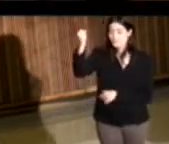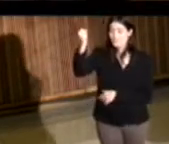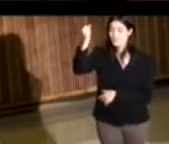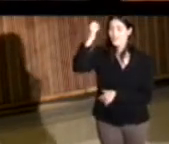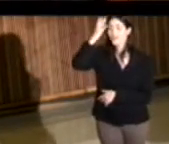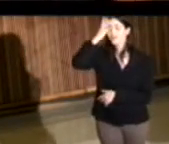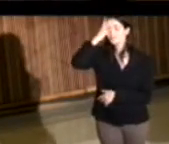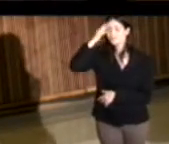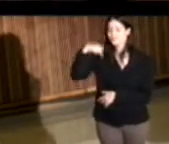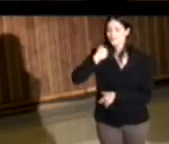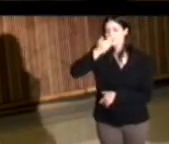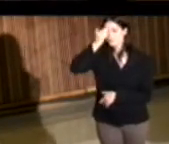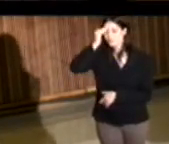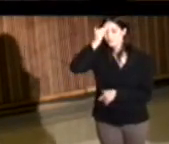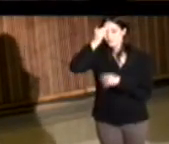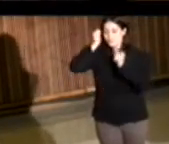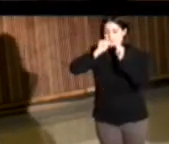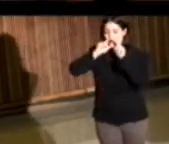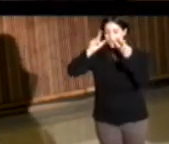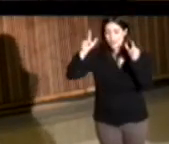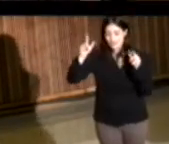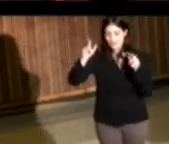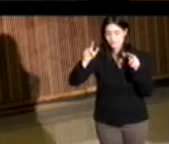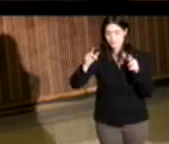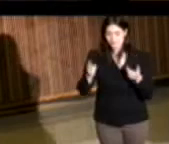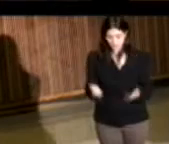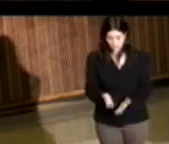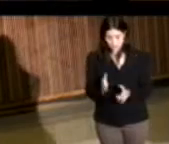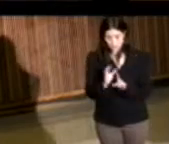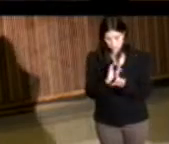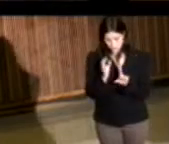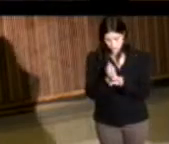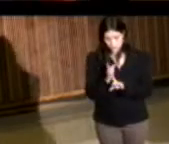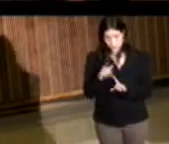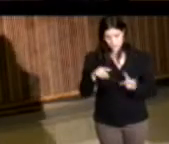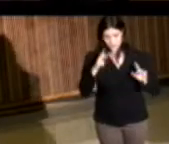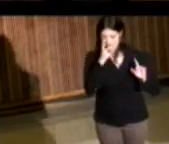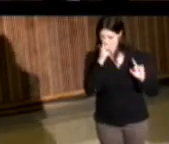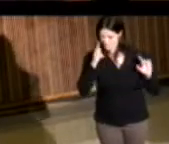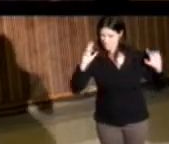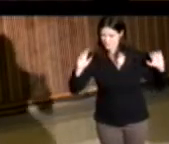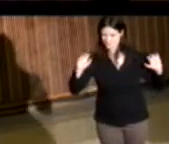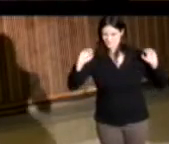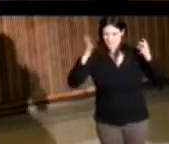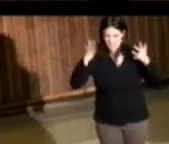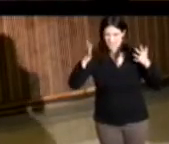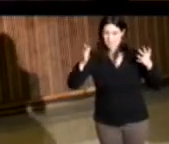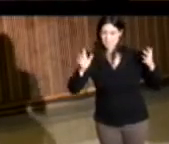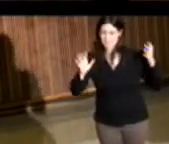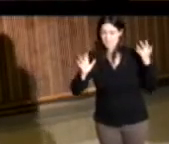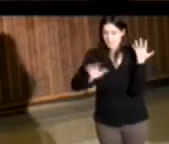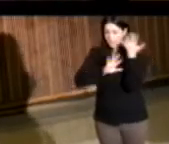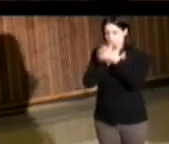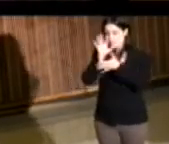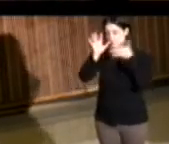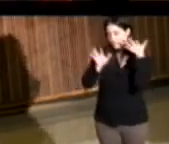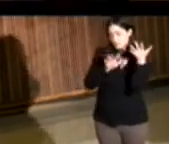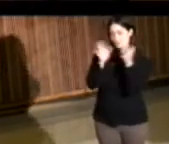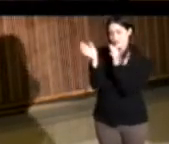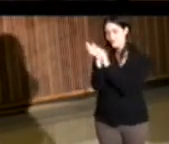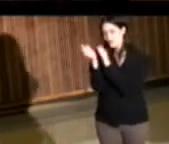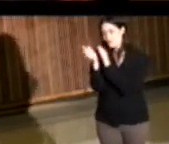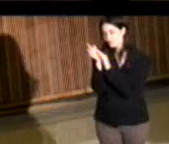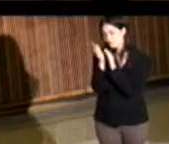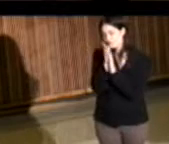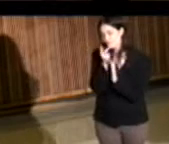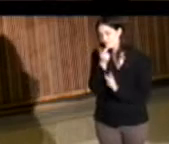que estamos fazendo para o Senhor, de adoração, dizendo que o Senhor é digno, que o Senhor é o